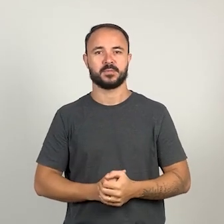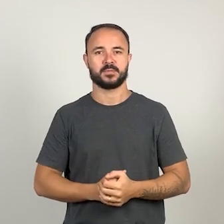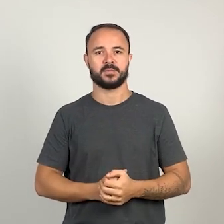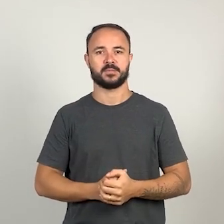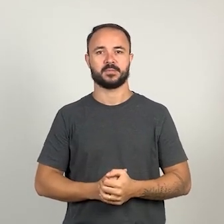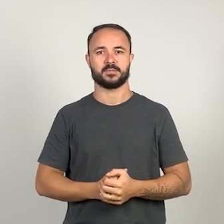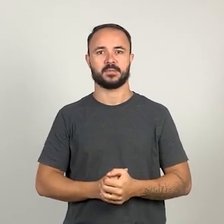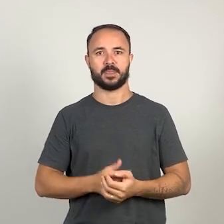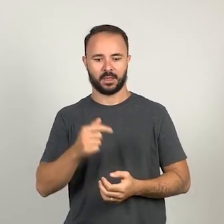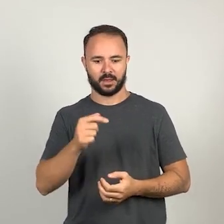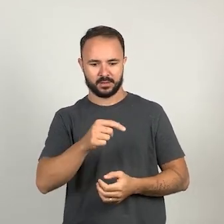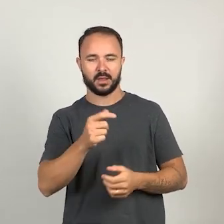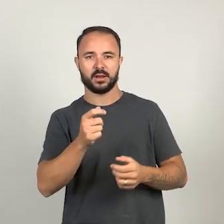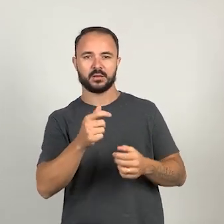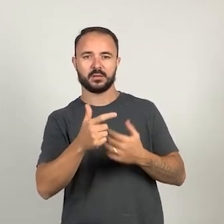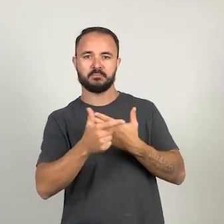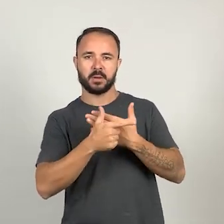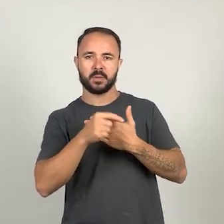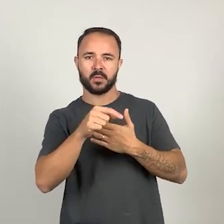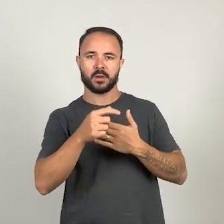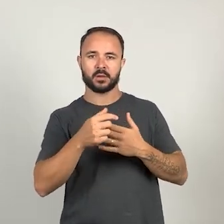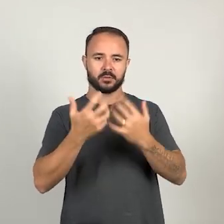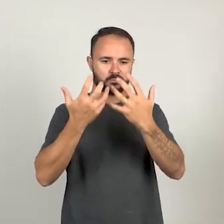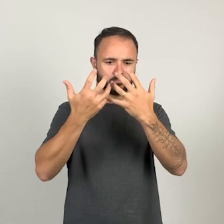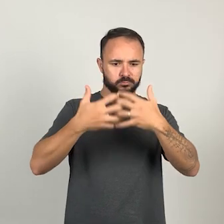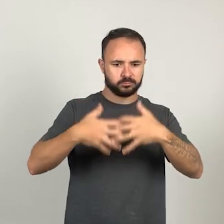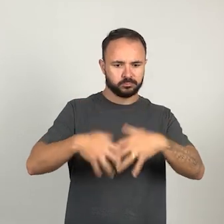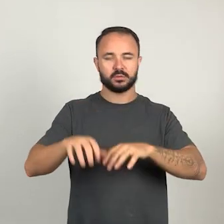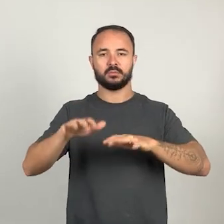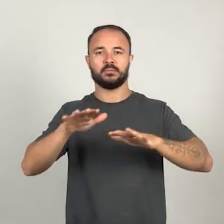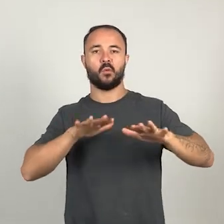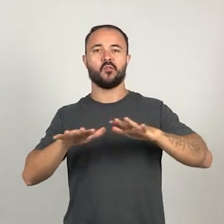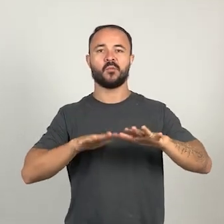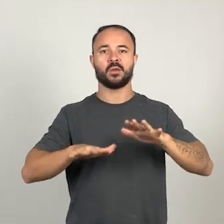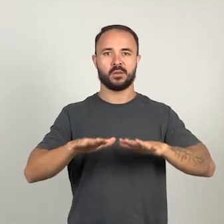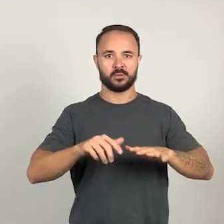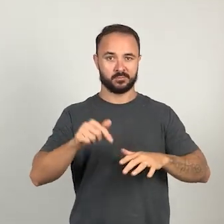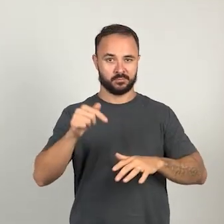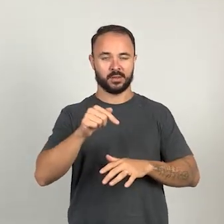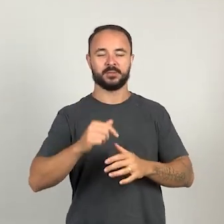para que ele gere um movimento na engrenagem que está no meio.